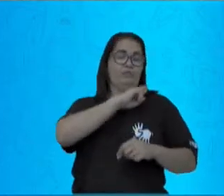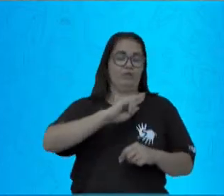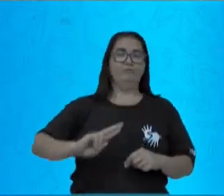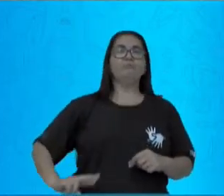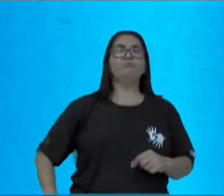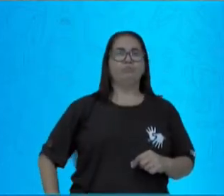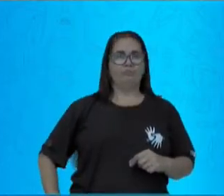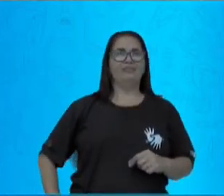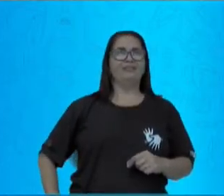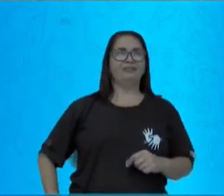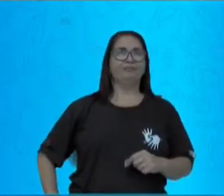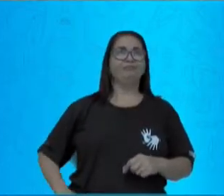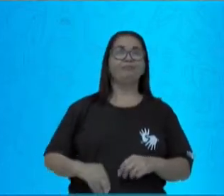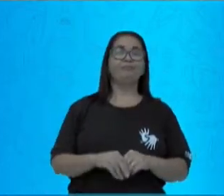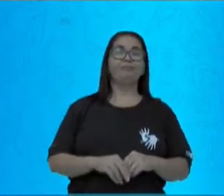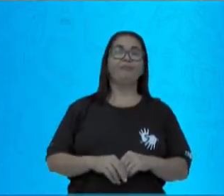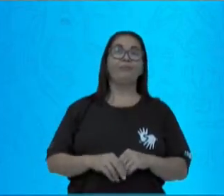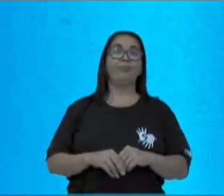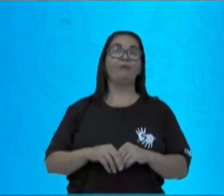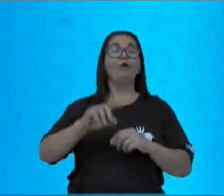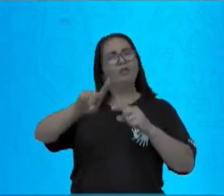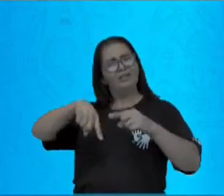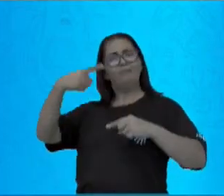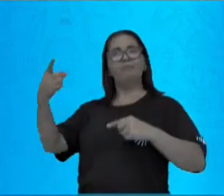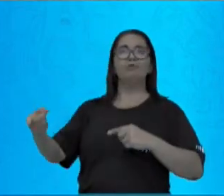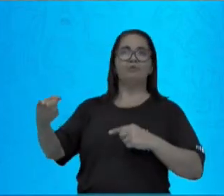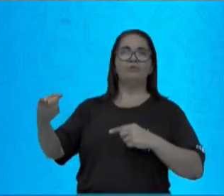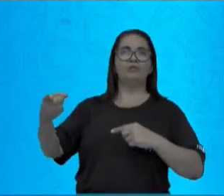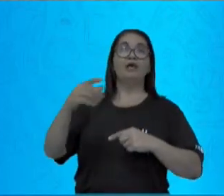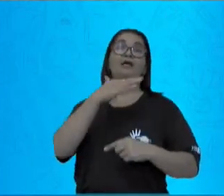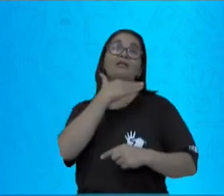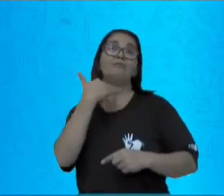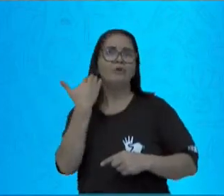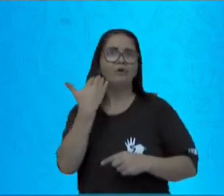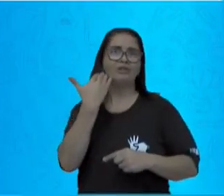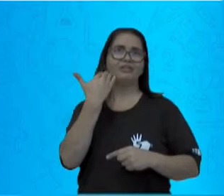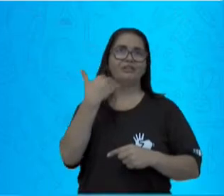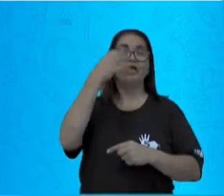república. Após sua morte, em